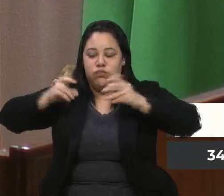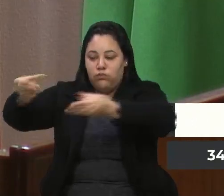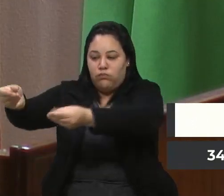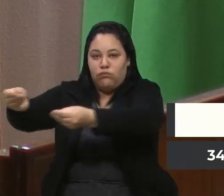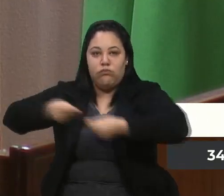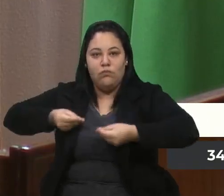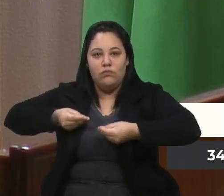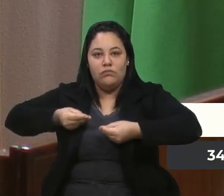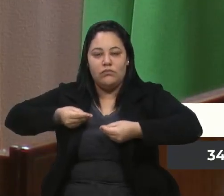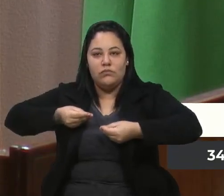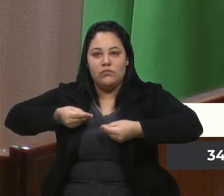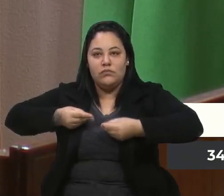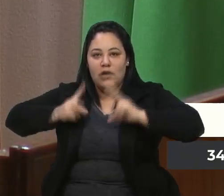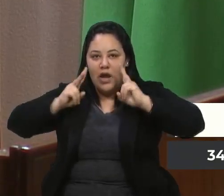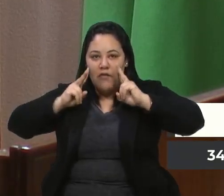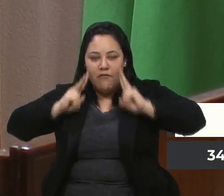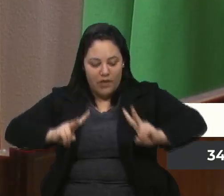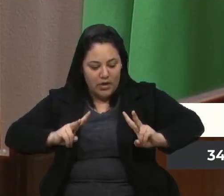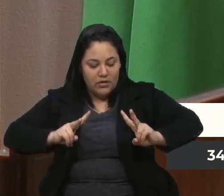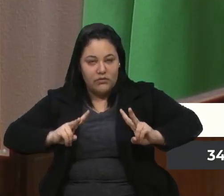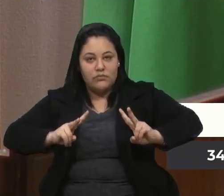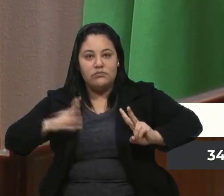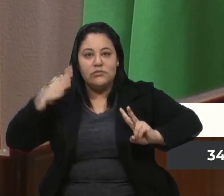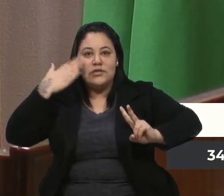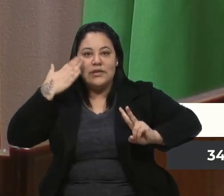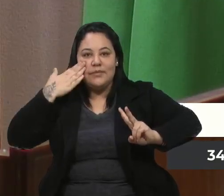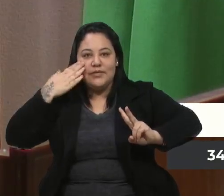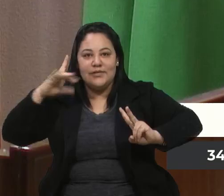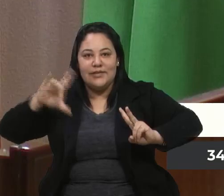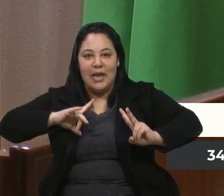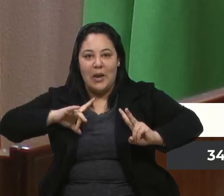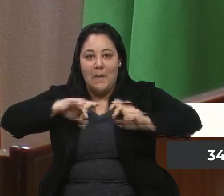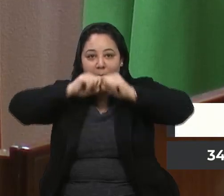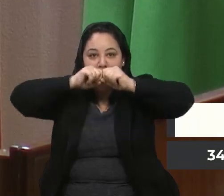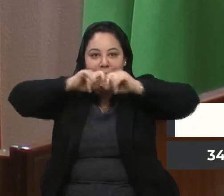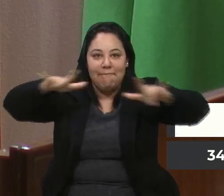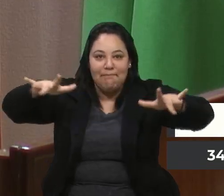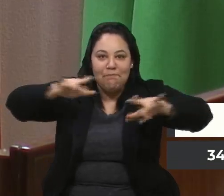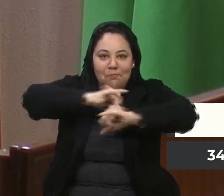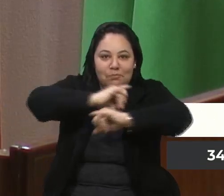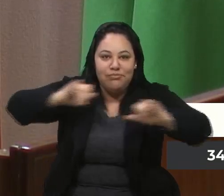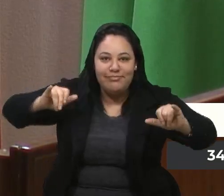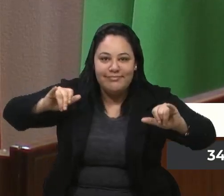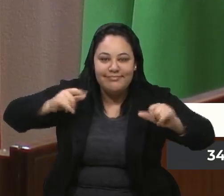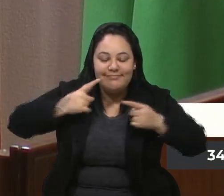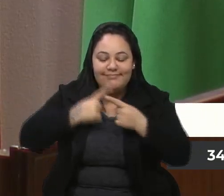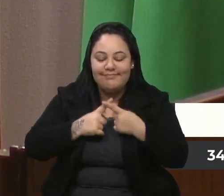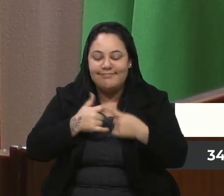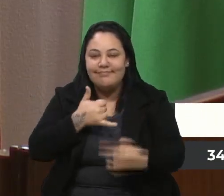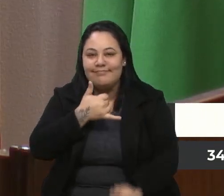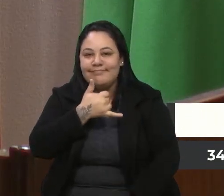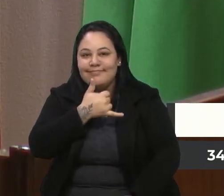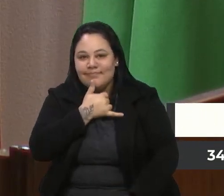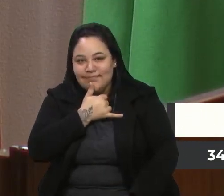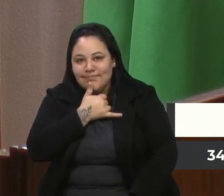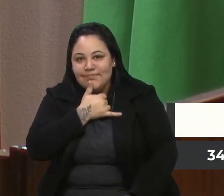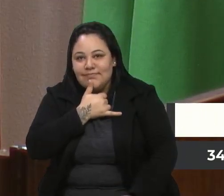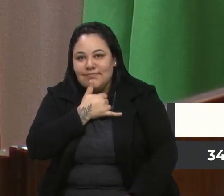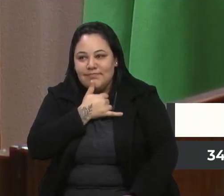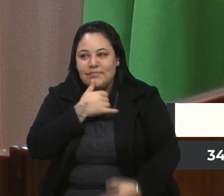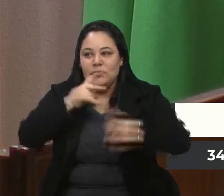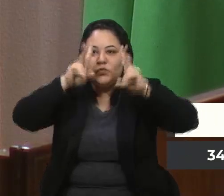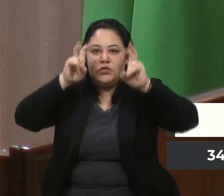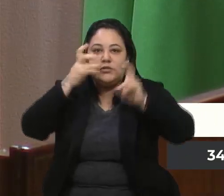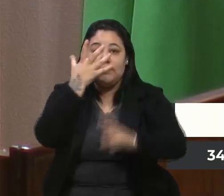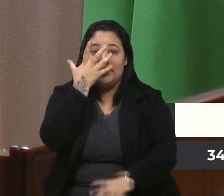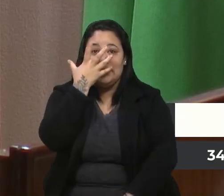gente vê que serão trazidos, a gente sabe que trarão polêmica. Porque, infelizmente, os assuntos sérios, muitas